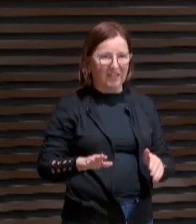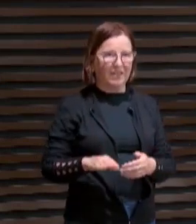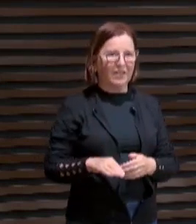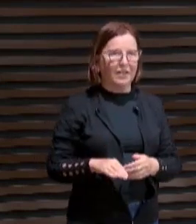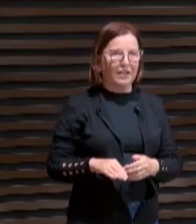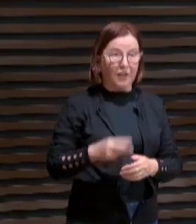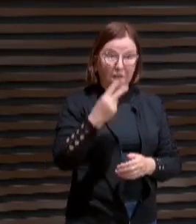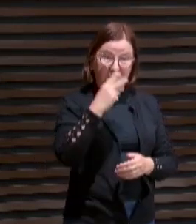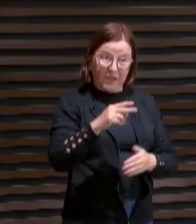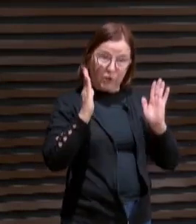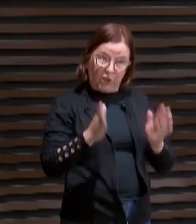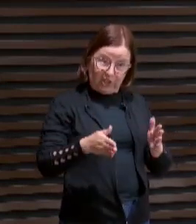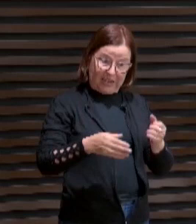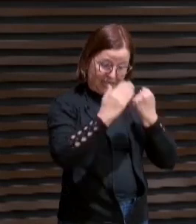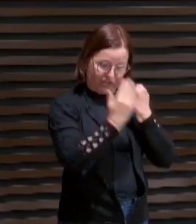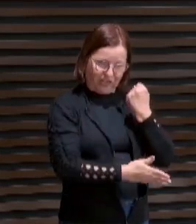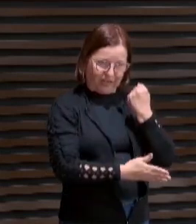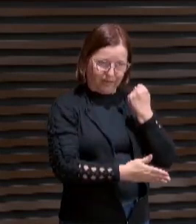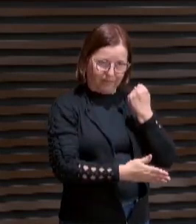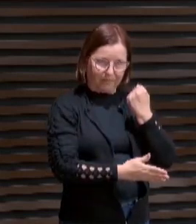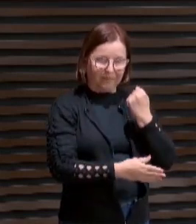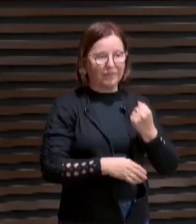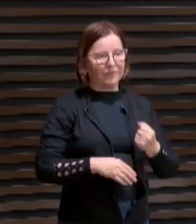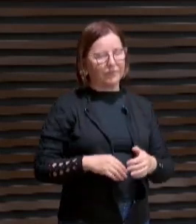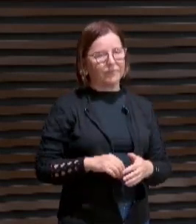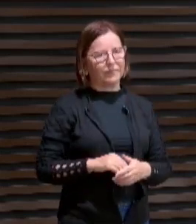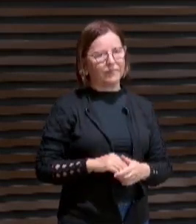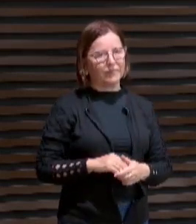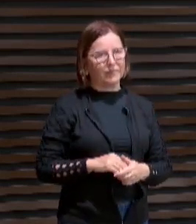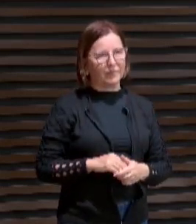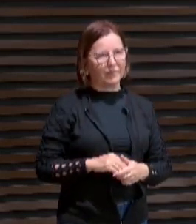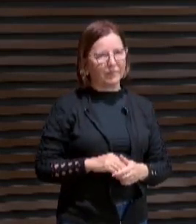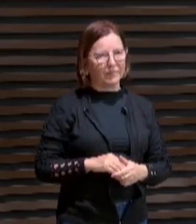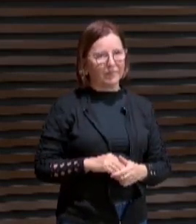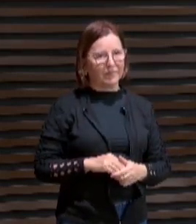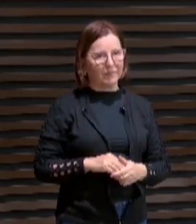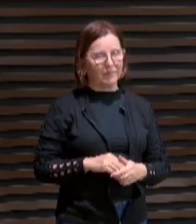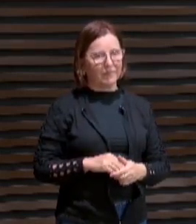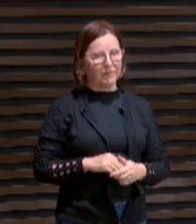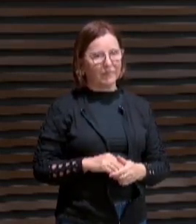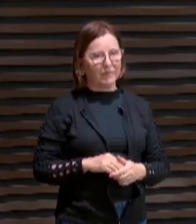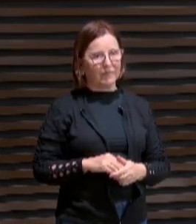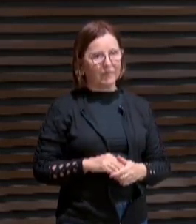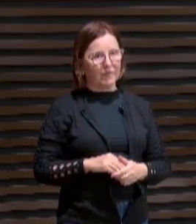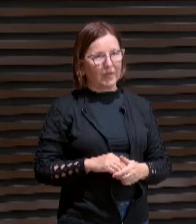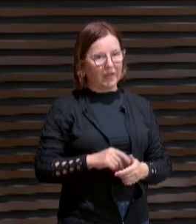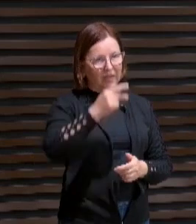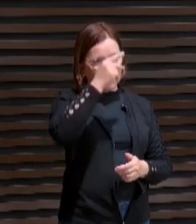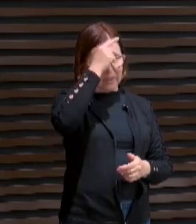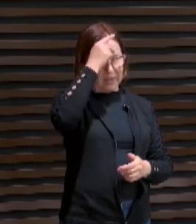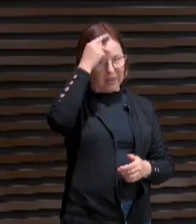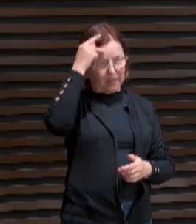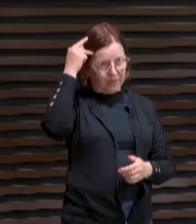punição severa. O prisioneiro açoitado, ele podia ser açoitado